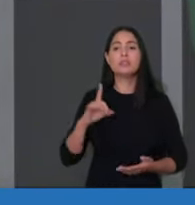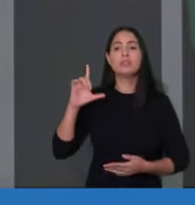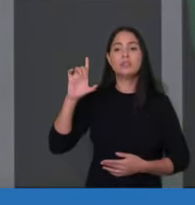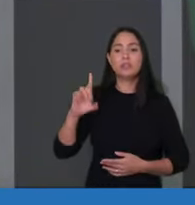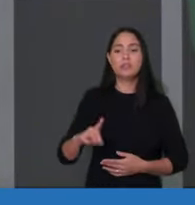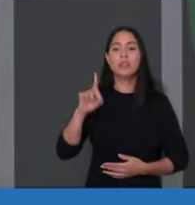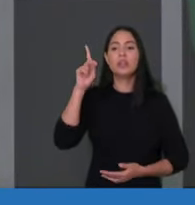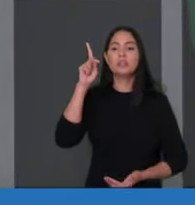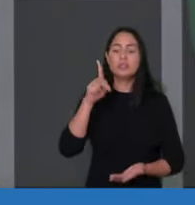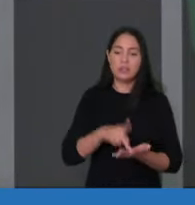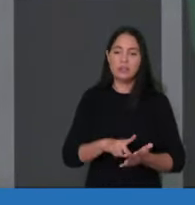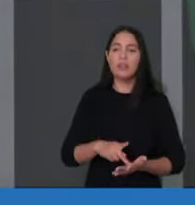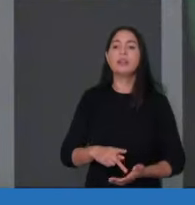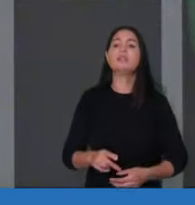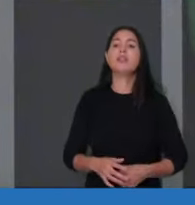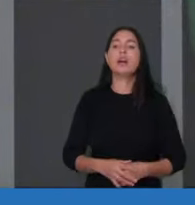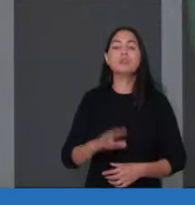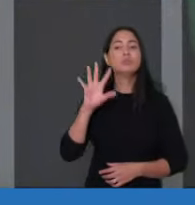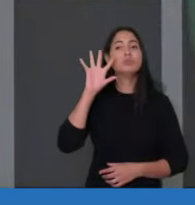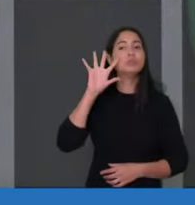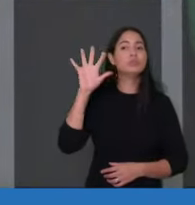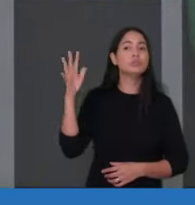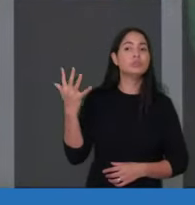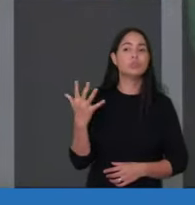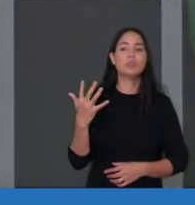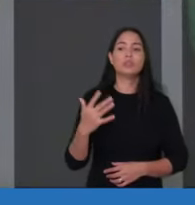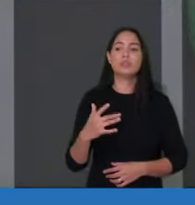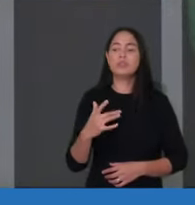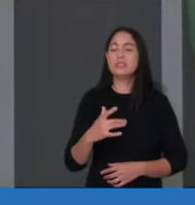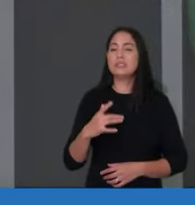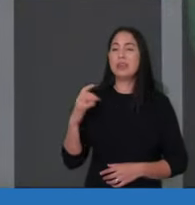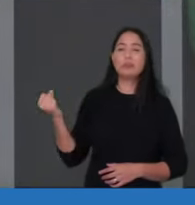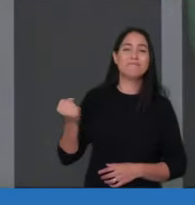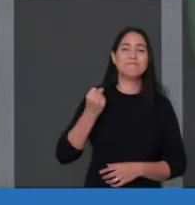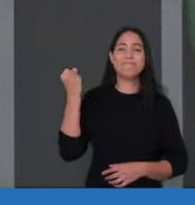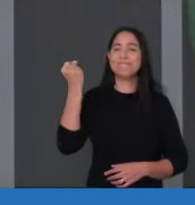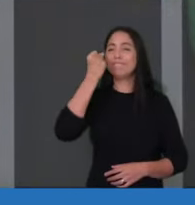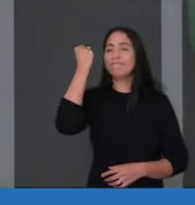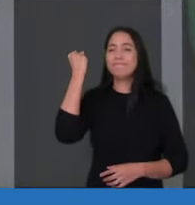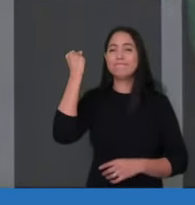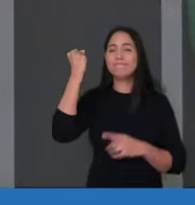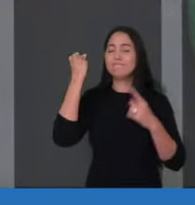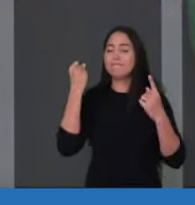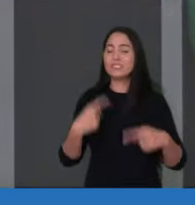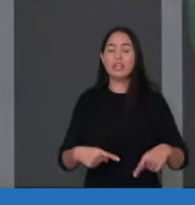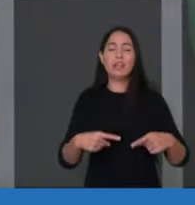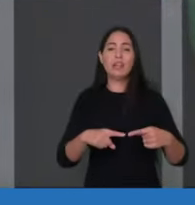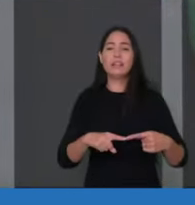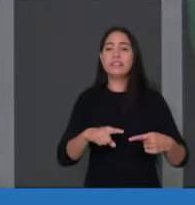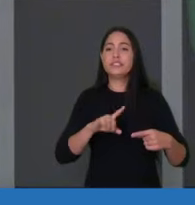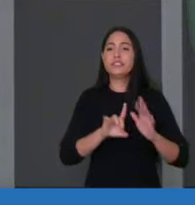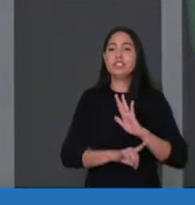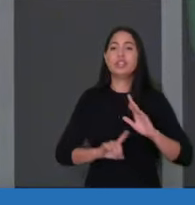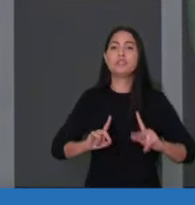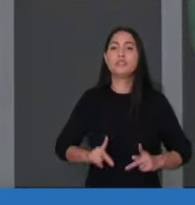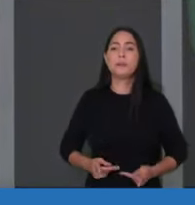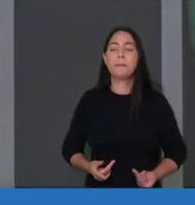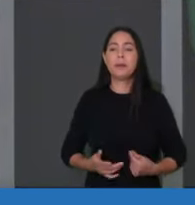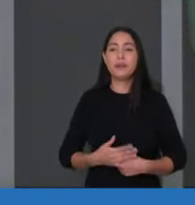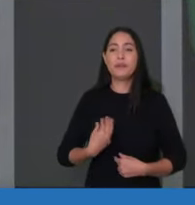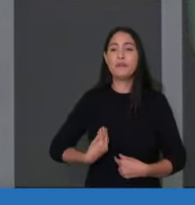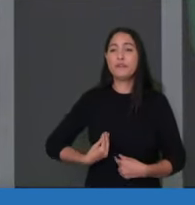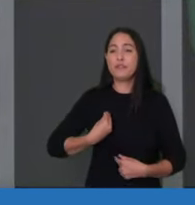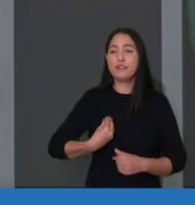as graves violações dos direitos humanos e da dignidade das vítimas, que é